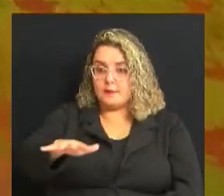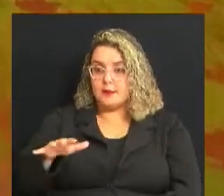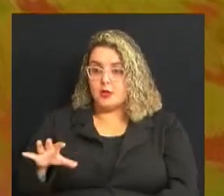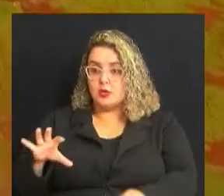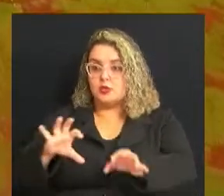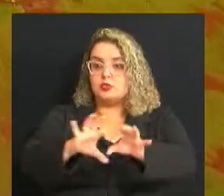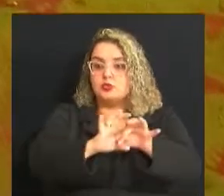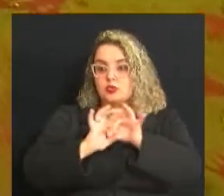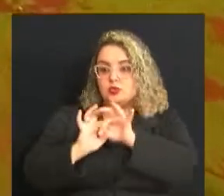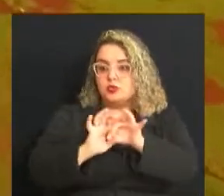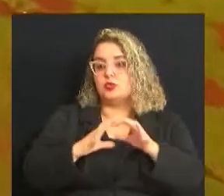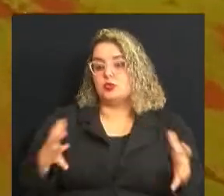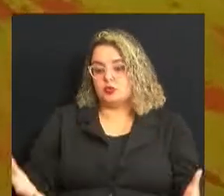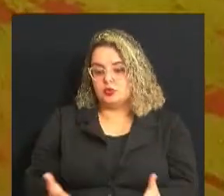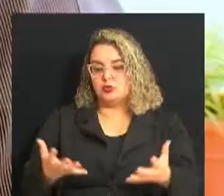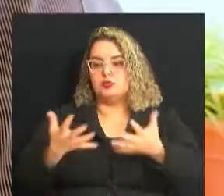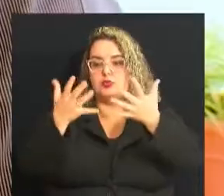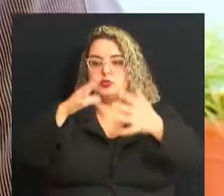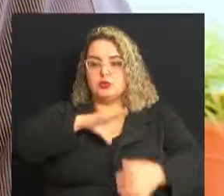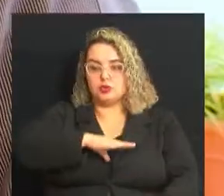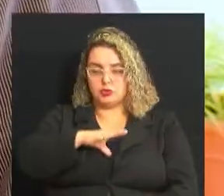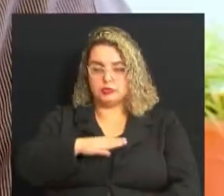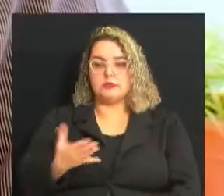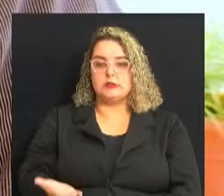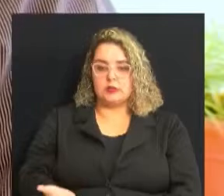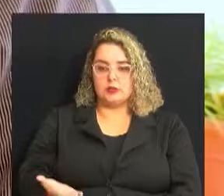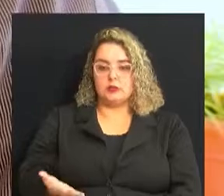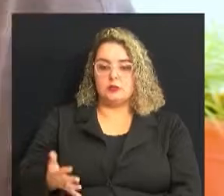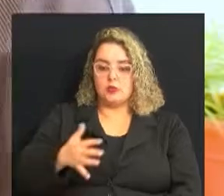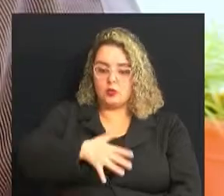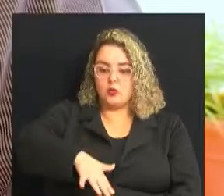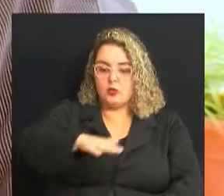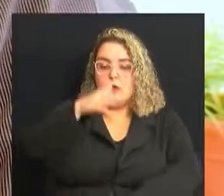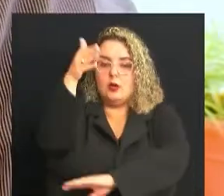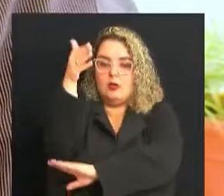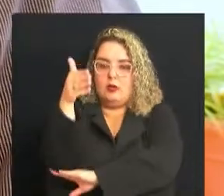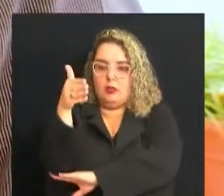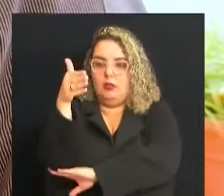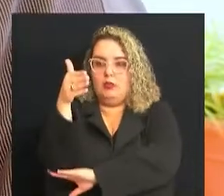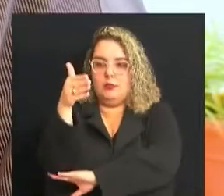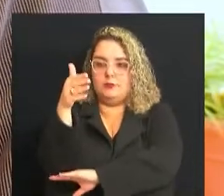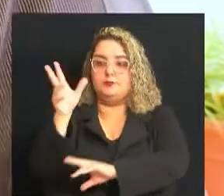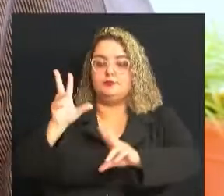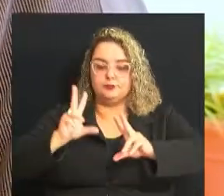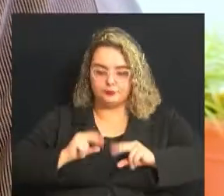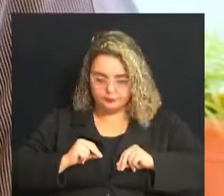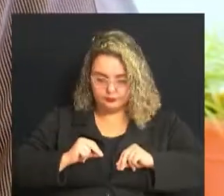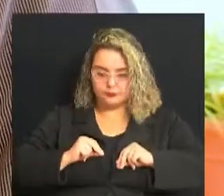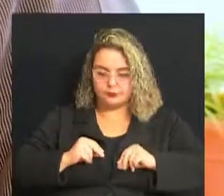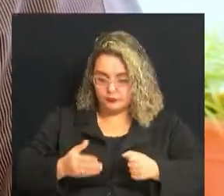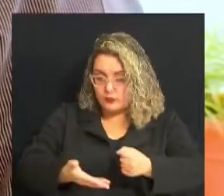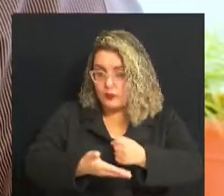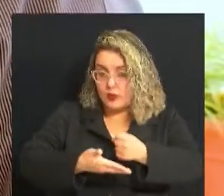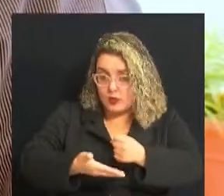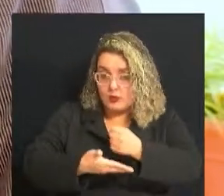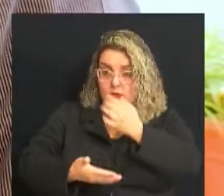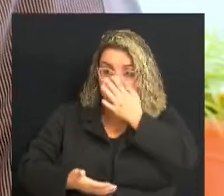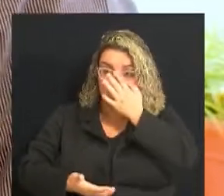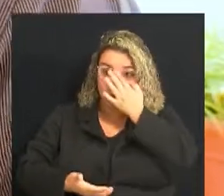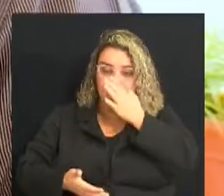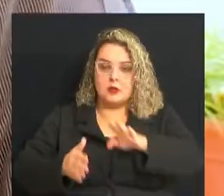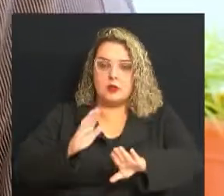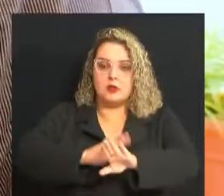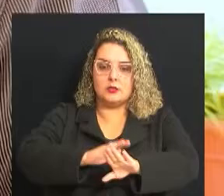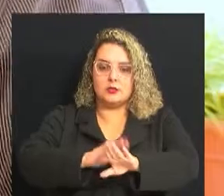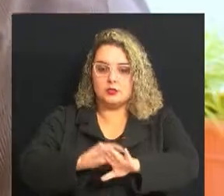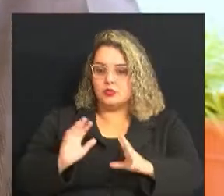e impulsiona a cidade. O setor hoteleiro ele tem por mérito, como premissa principal também, a ativação de todos